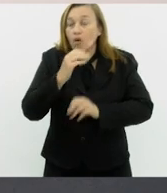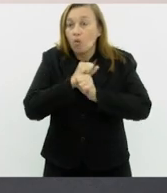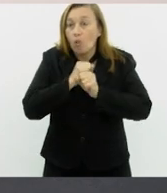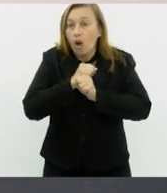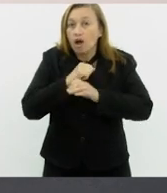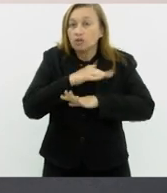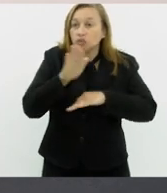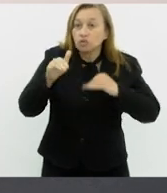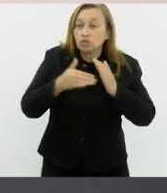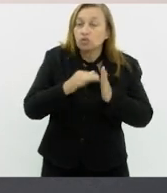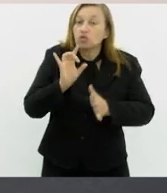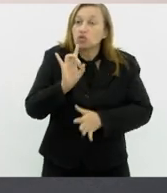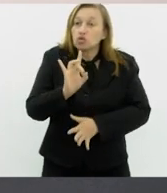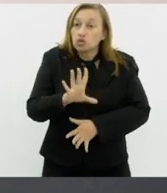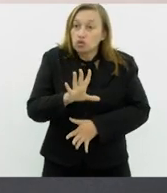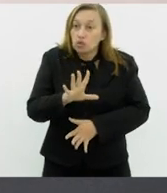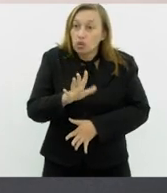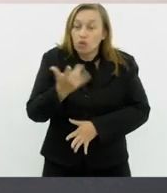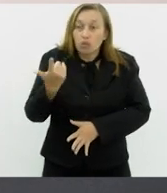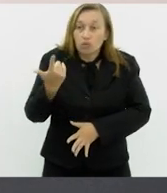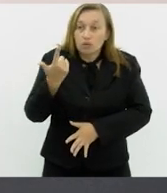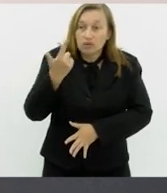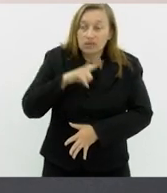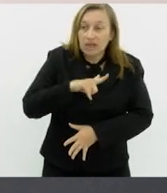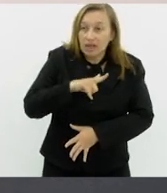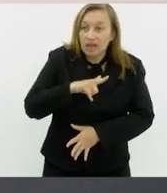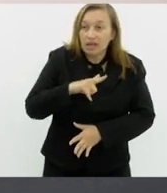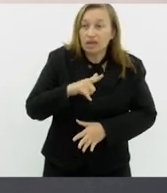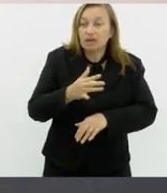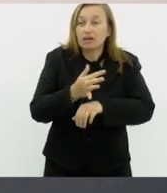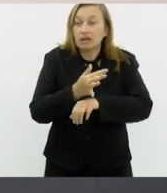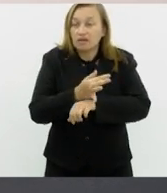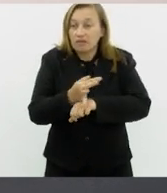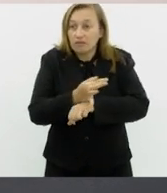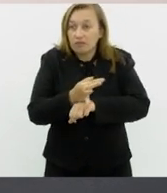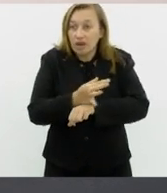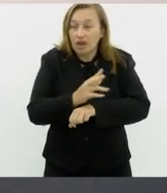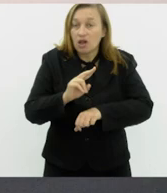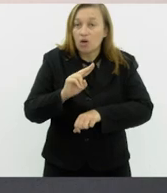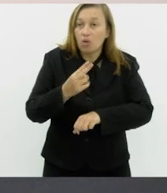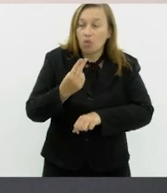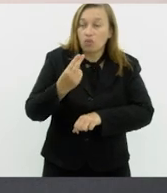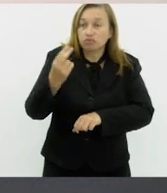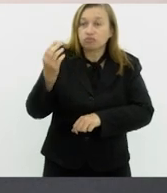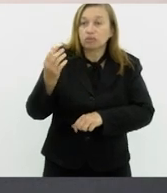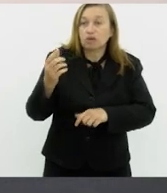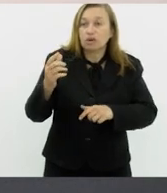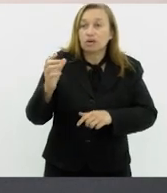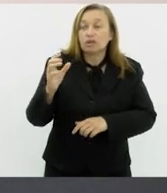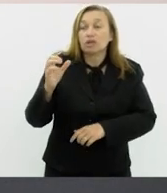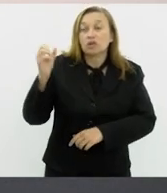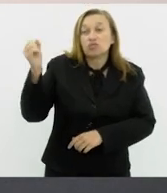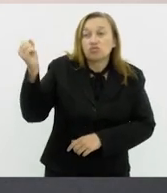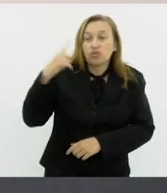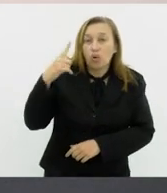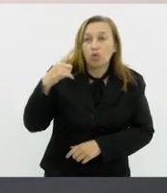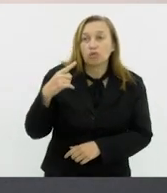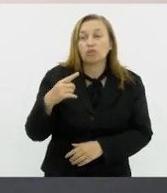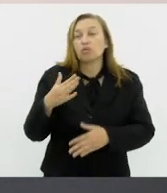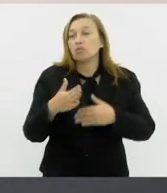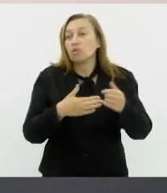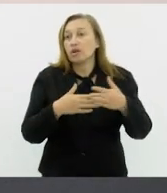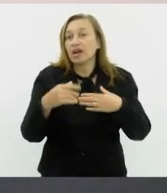é compensado na época das férias e do verão. Portanto, qualquer TAC que